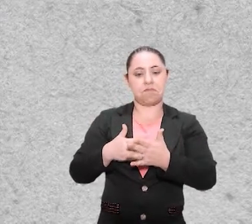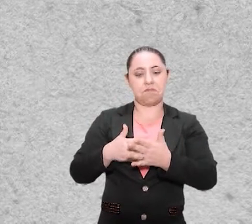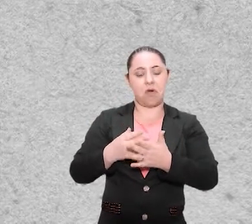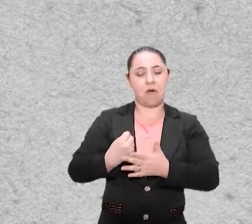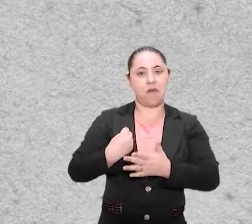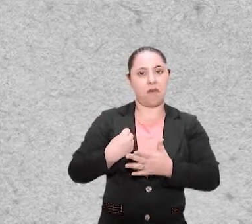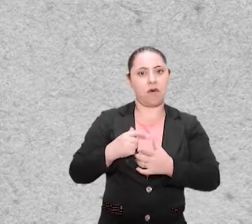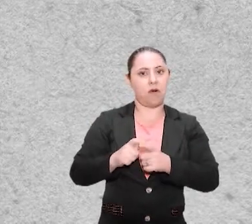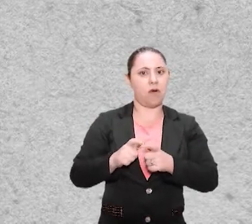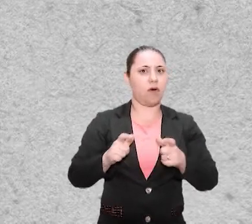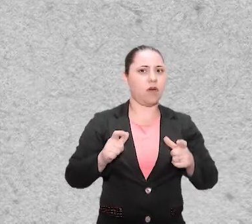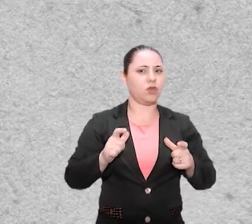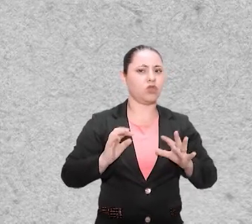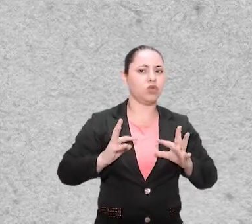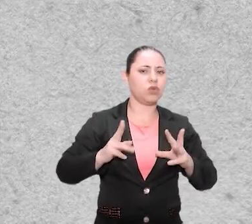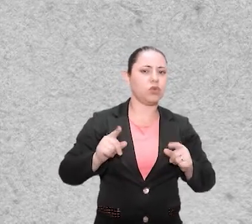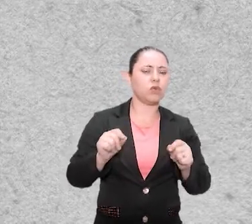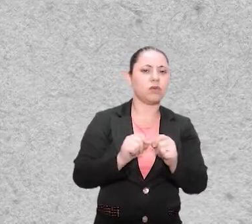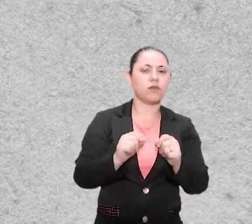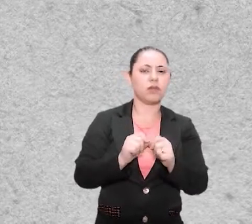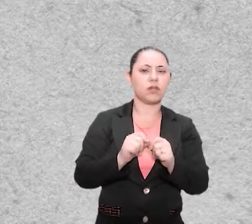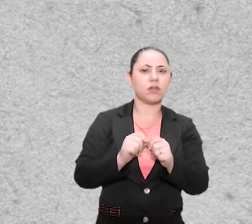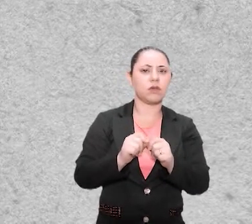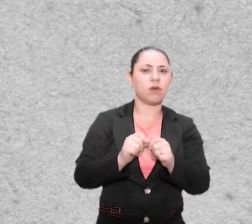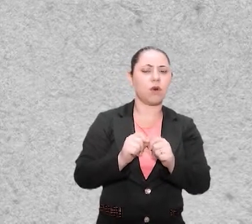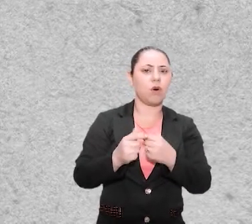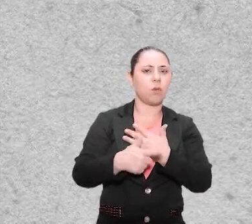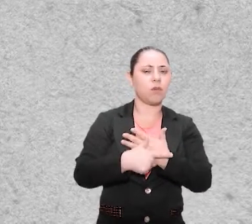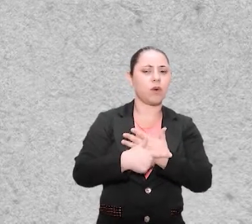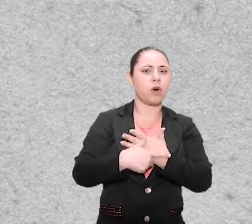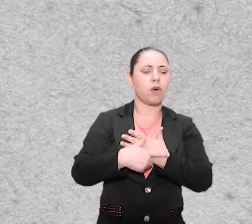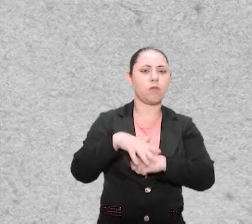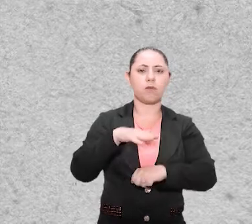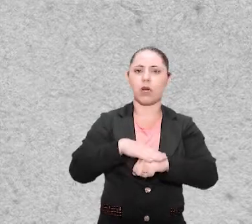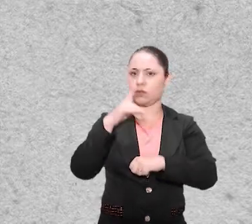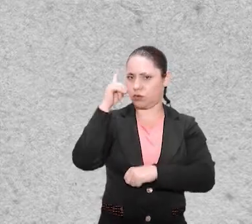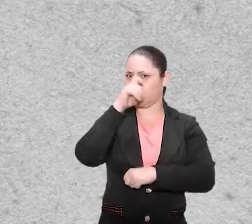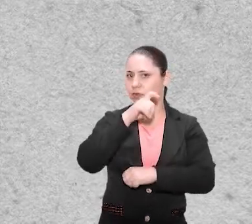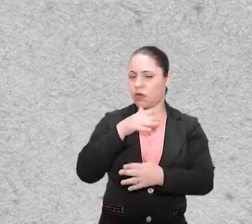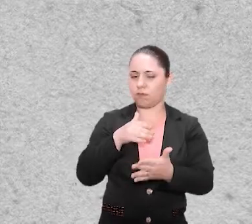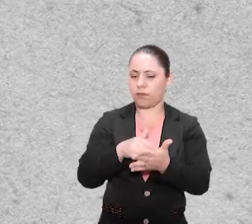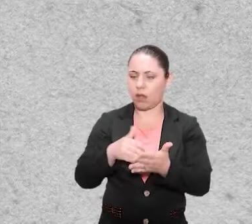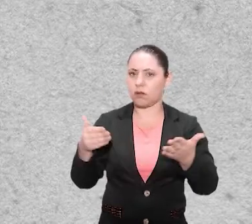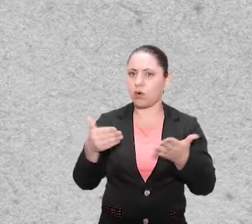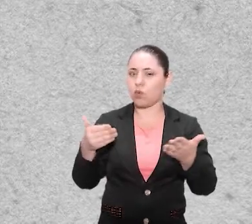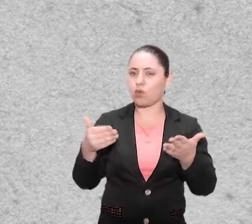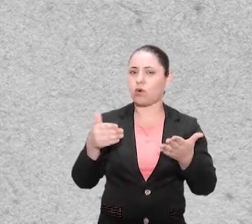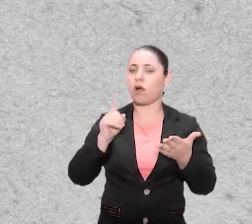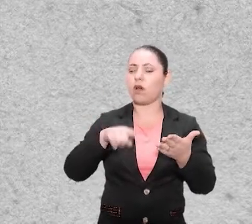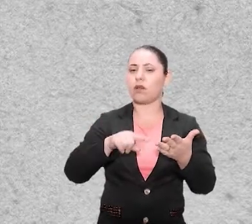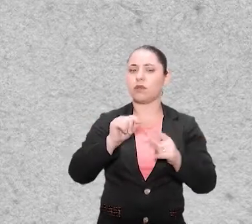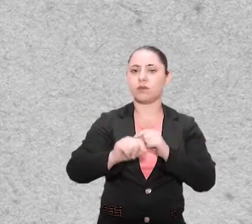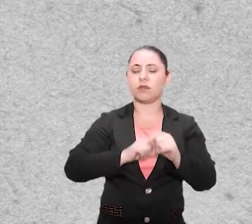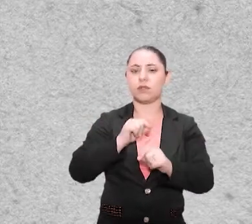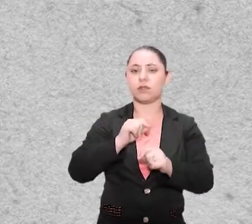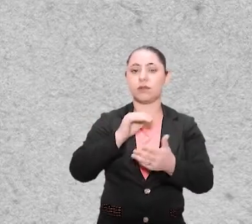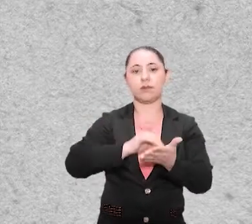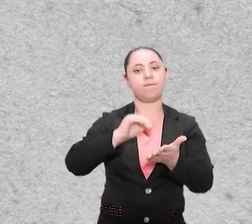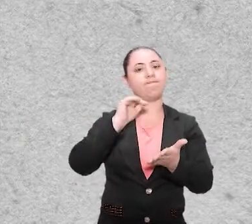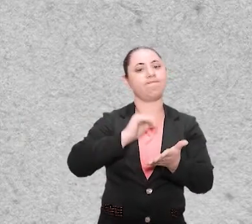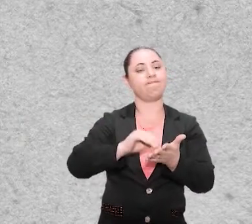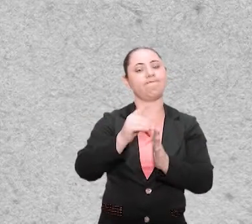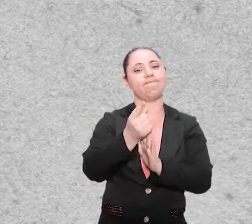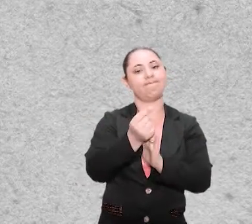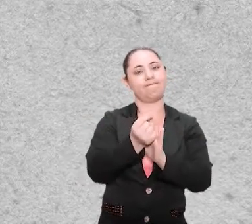isso que eu fiz, a tarefa mais desafiadora que eu enfrentei até hoje foi justamente aqui a Secretaria de